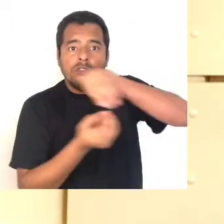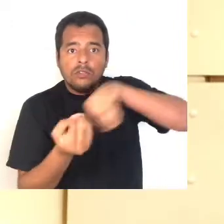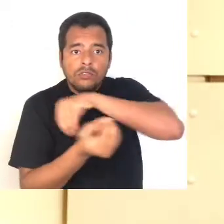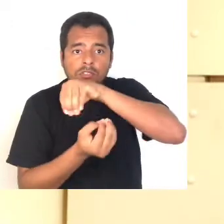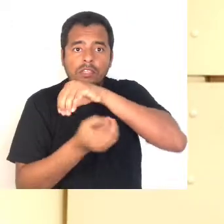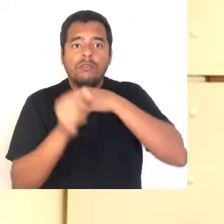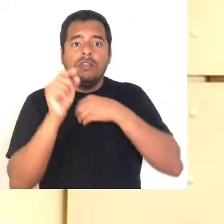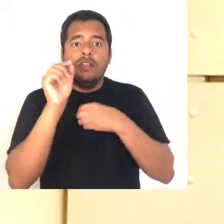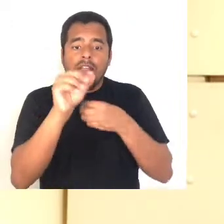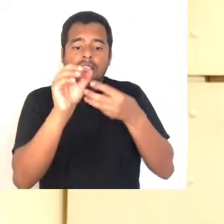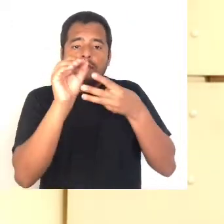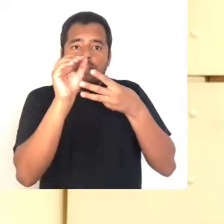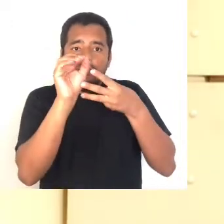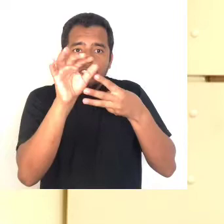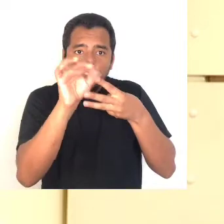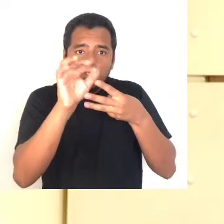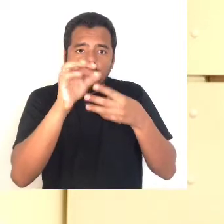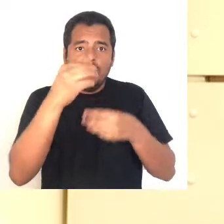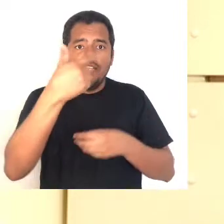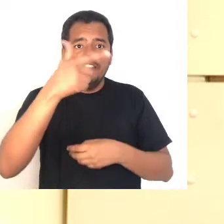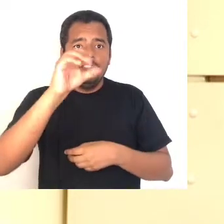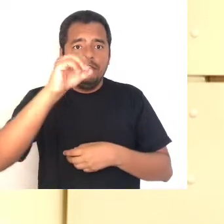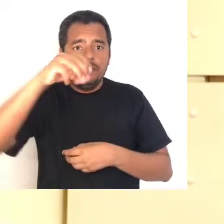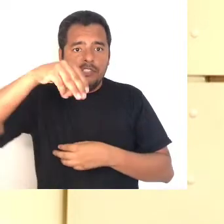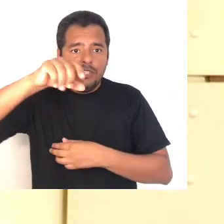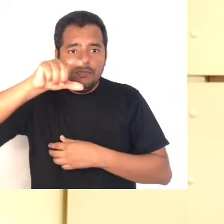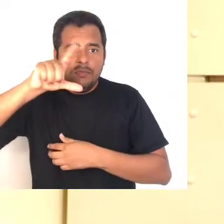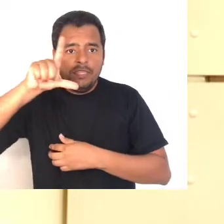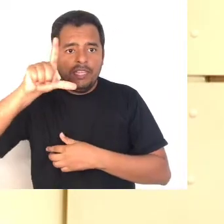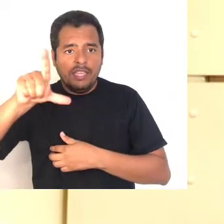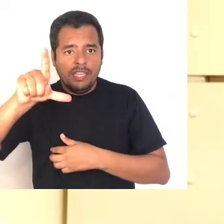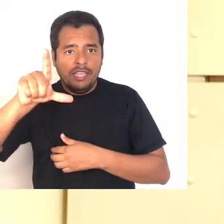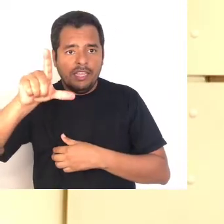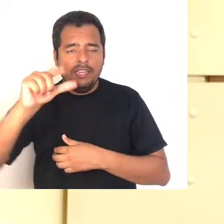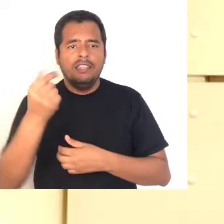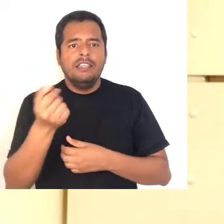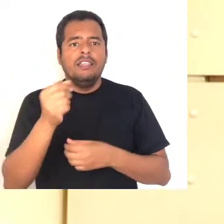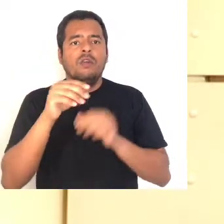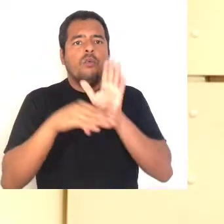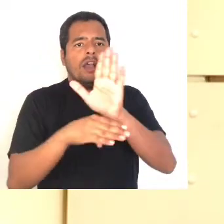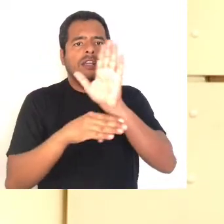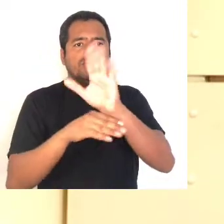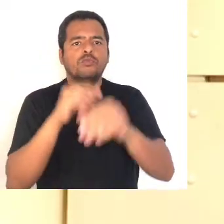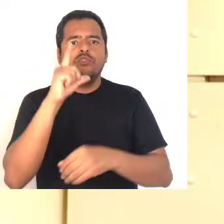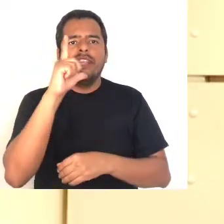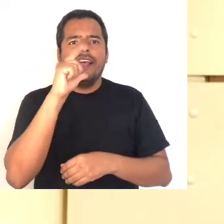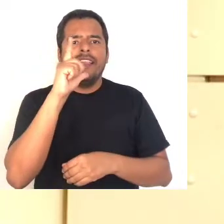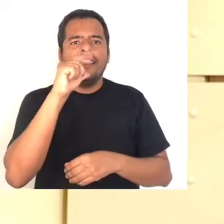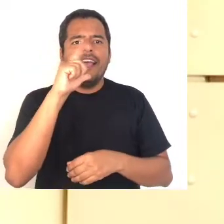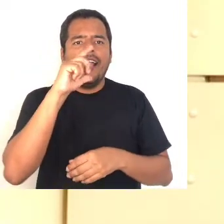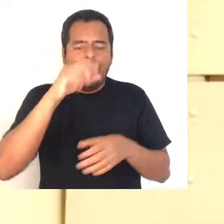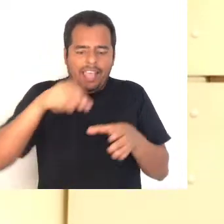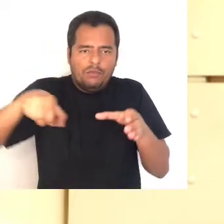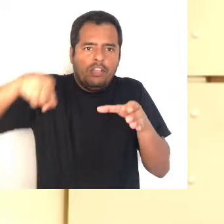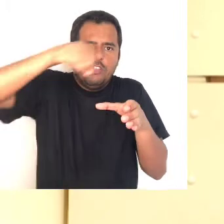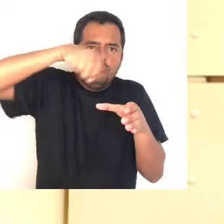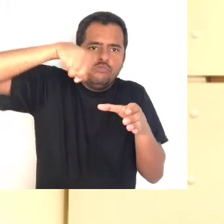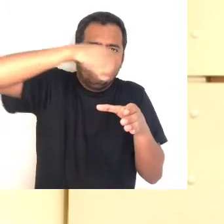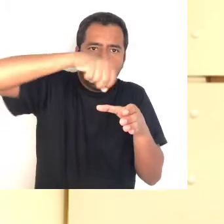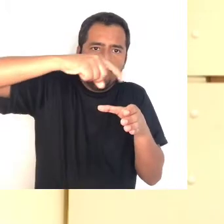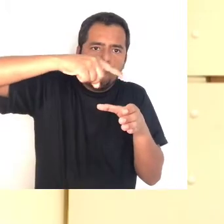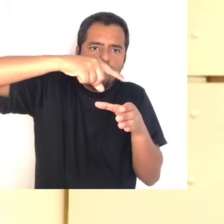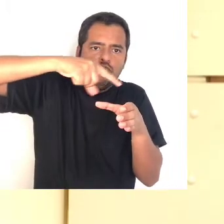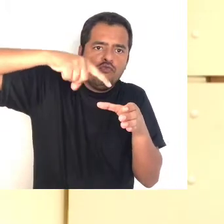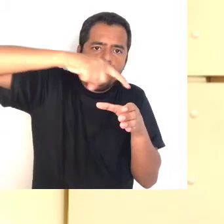de bicarbonato de sódio, eu agora vou adicionar 20 ml, aí eu com a ajuda da piceta, com água